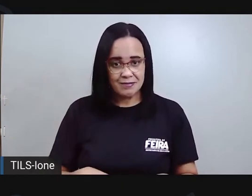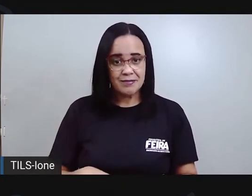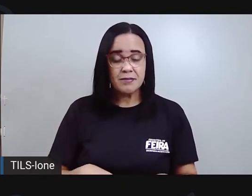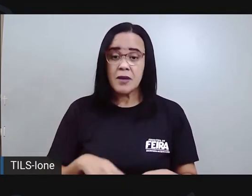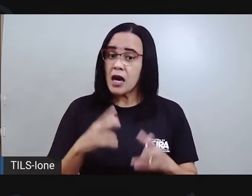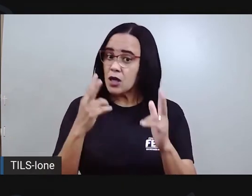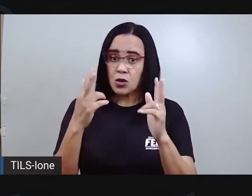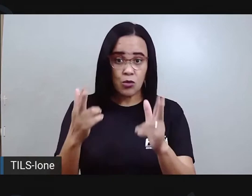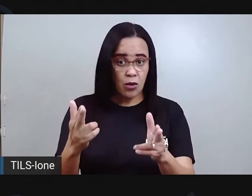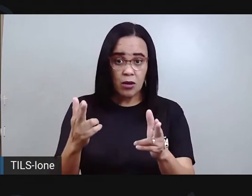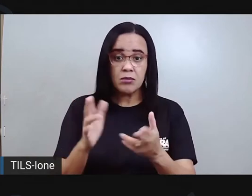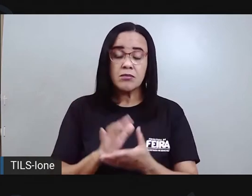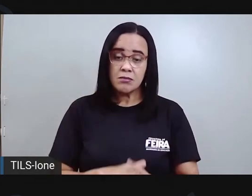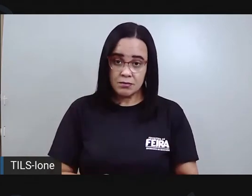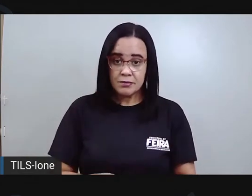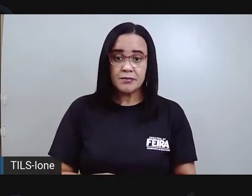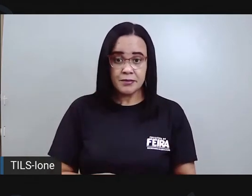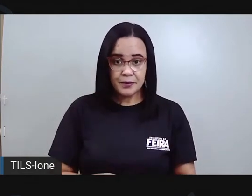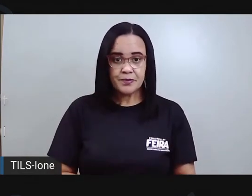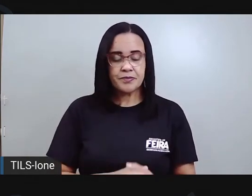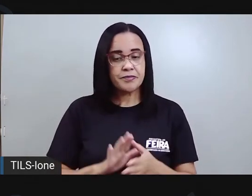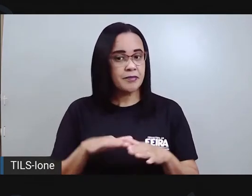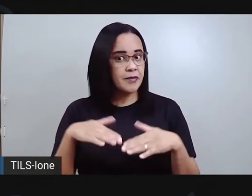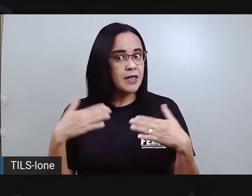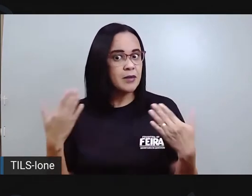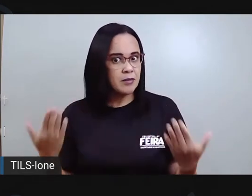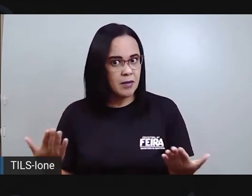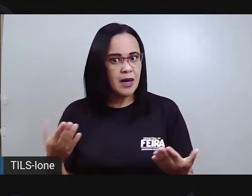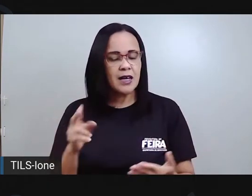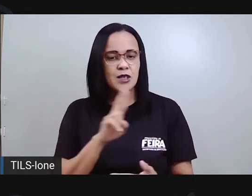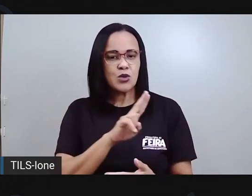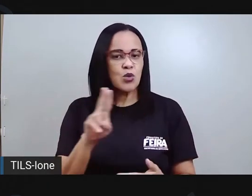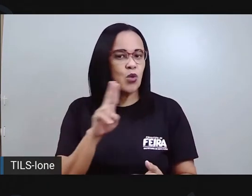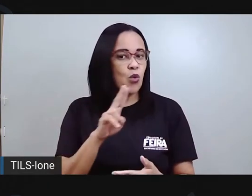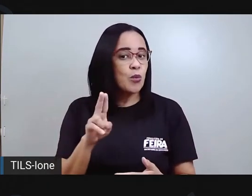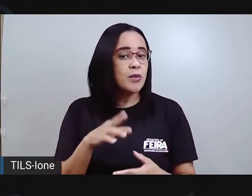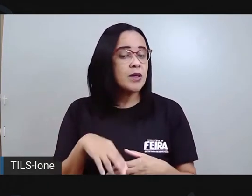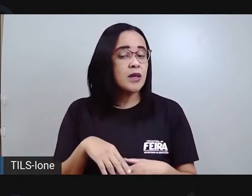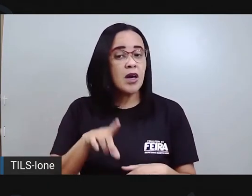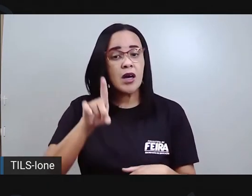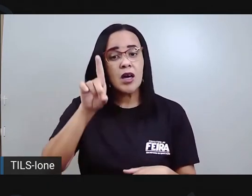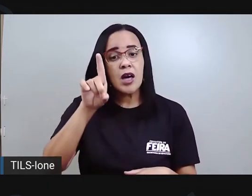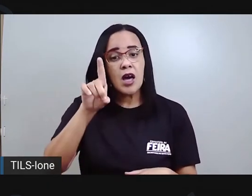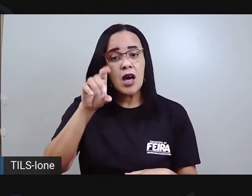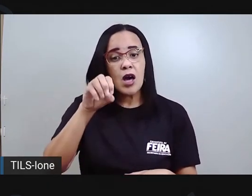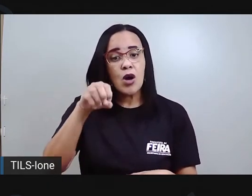nota, porém... Como que é o nome dela? Dó. Dó!